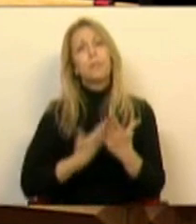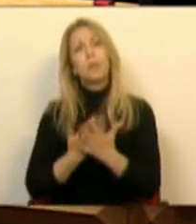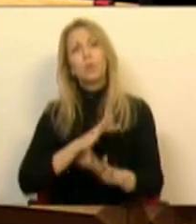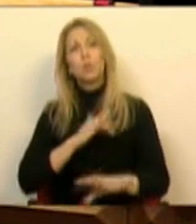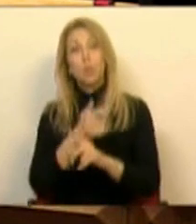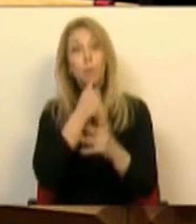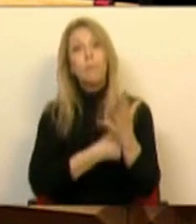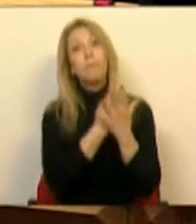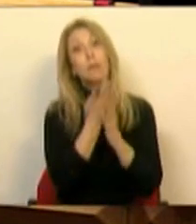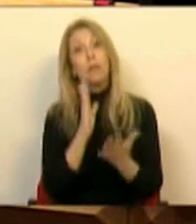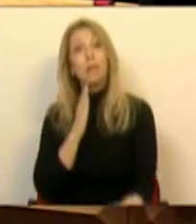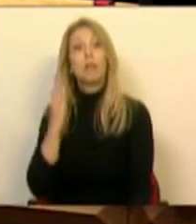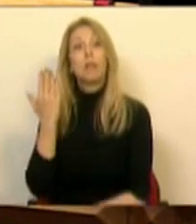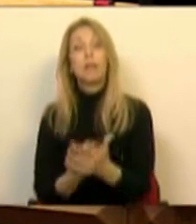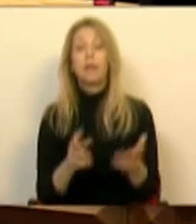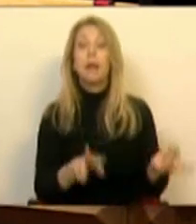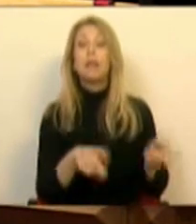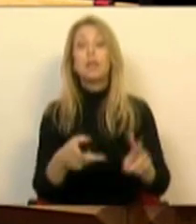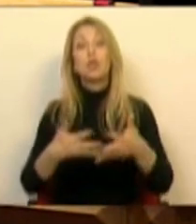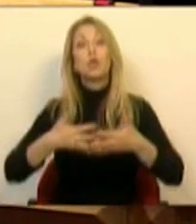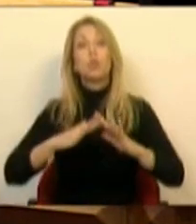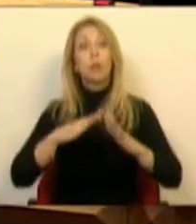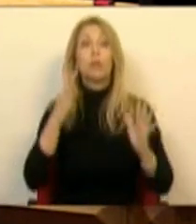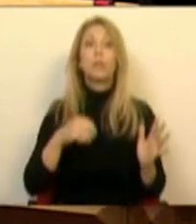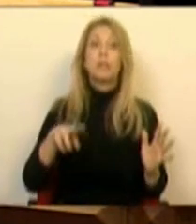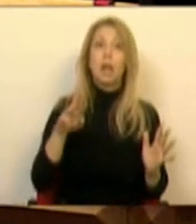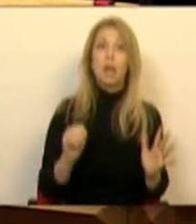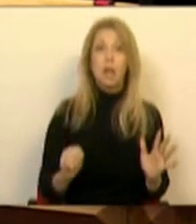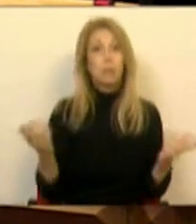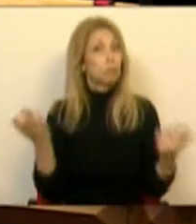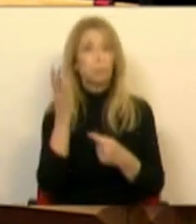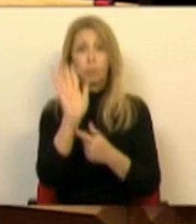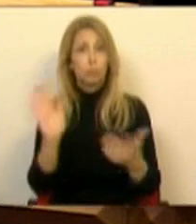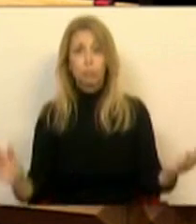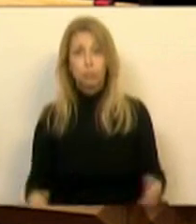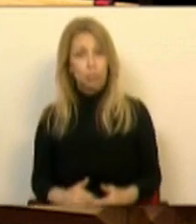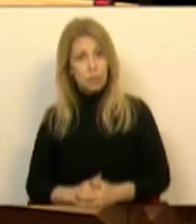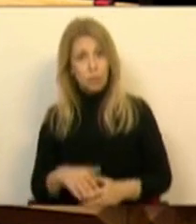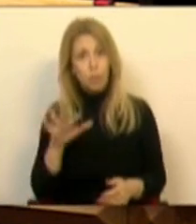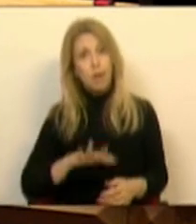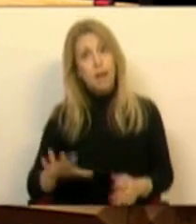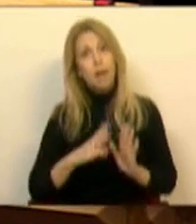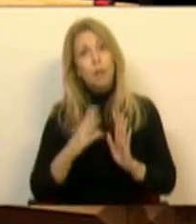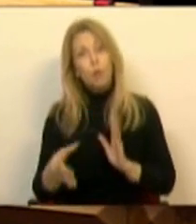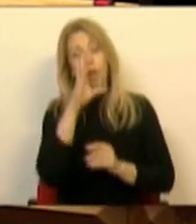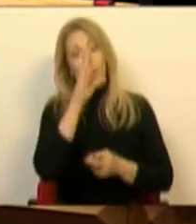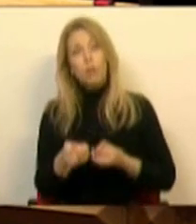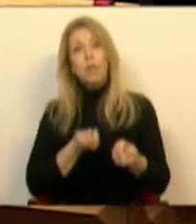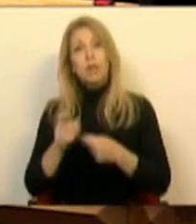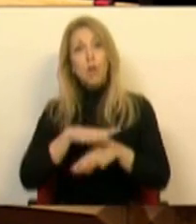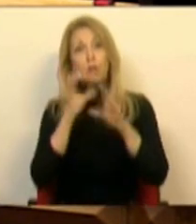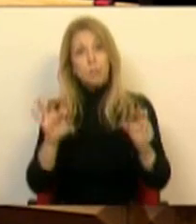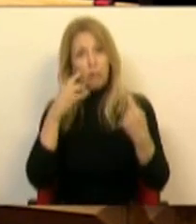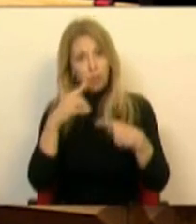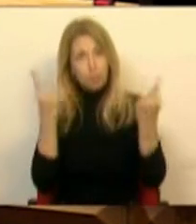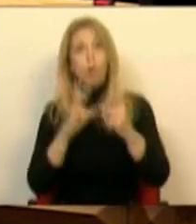medidas estas que visam desencadear alterações estruturais no SNS, e eu refiro, por exemplo, no domínio do modelo de governação dos hospitais públicos,